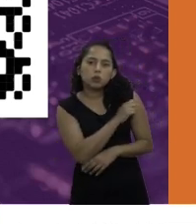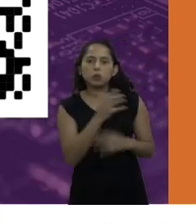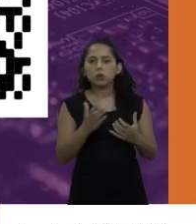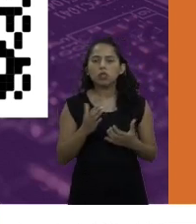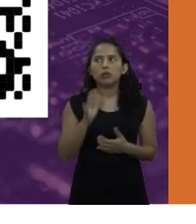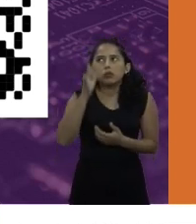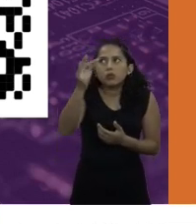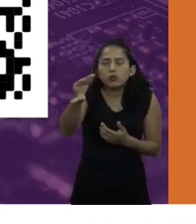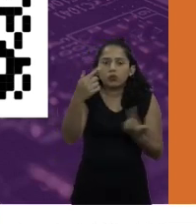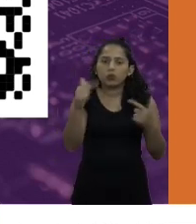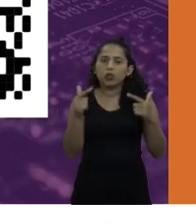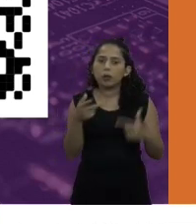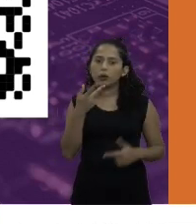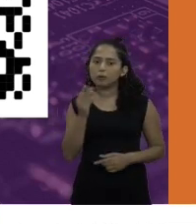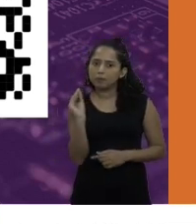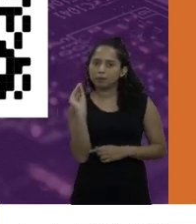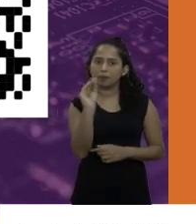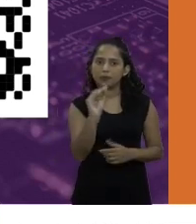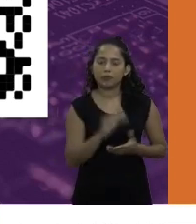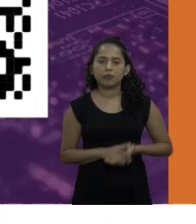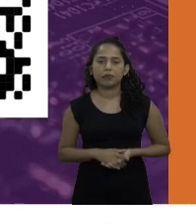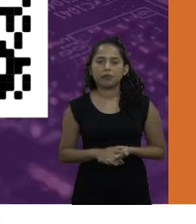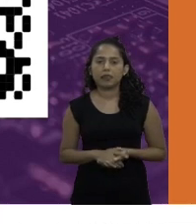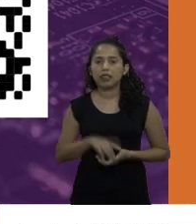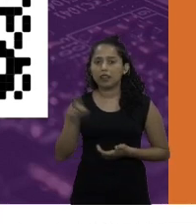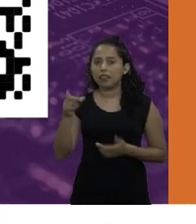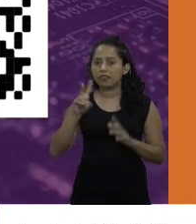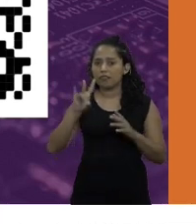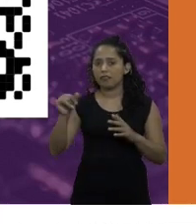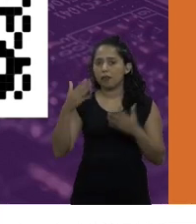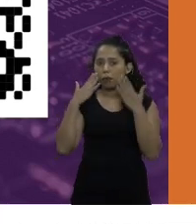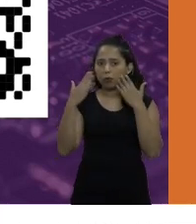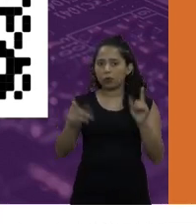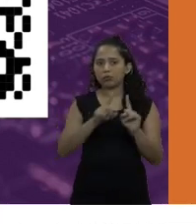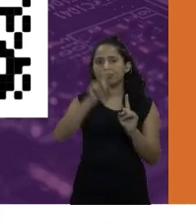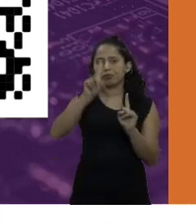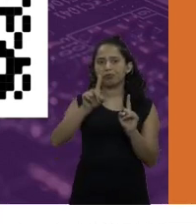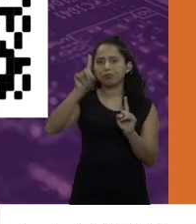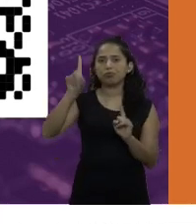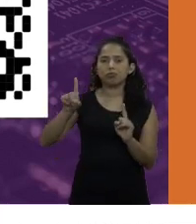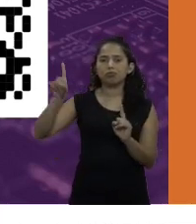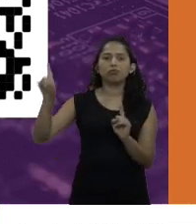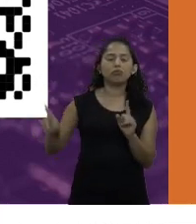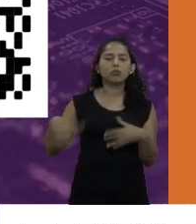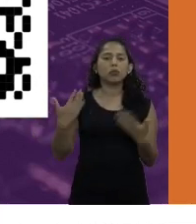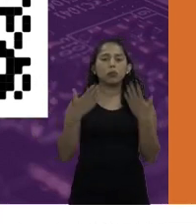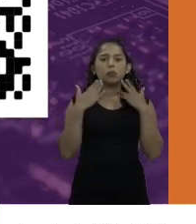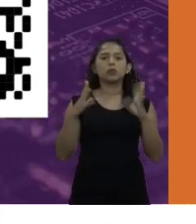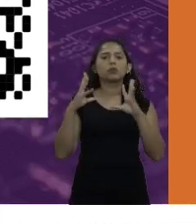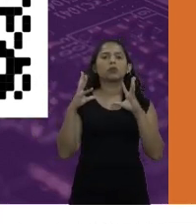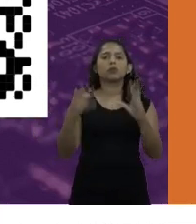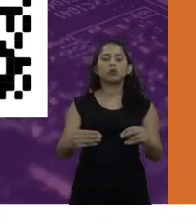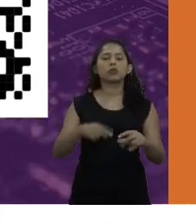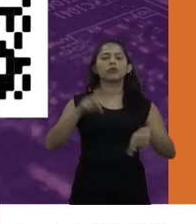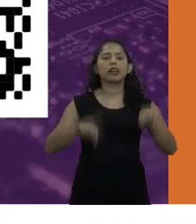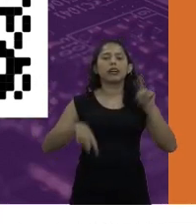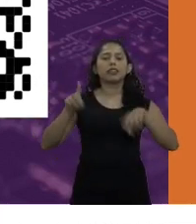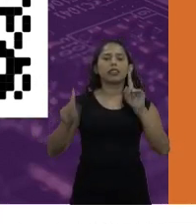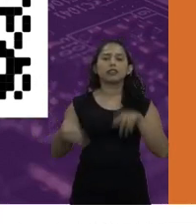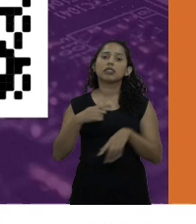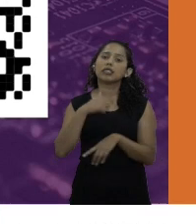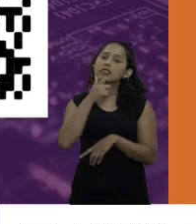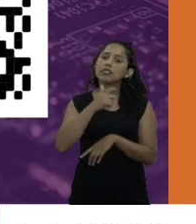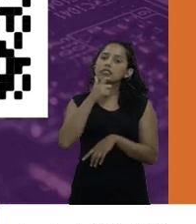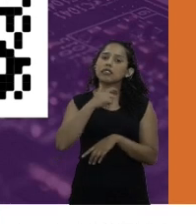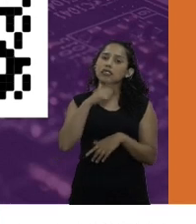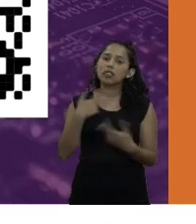ocupar. E ele vai dar para vocês todo um index com várias, né, tem uma série de variáveis, está em inglês, tá, gente?